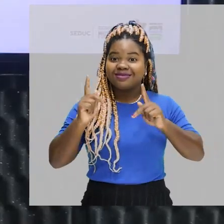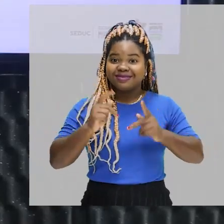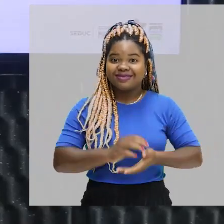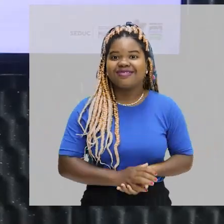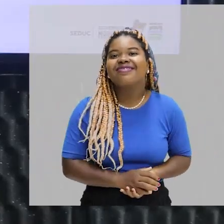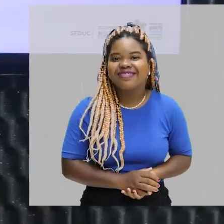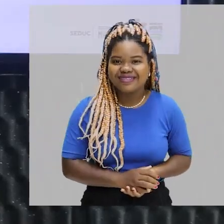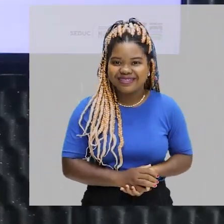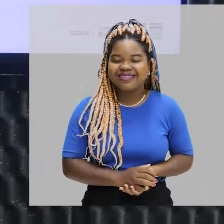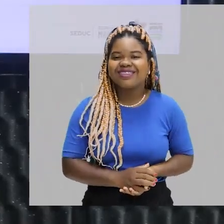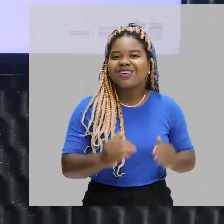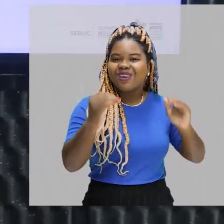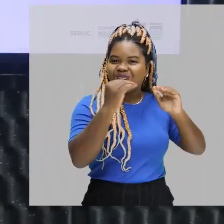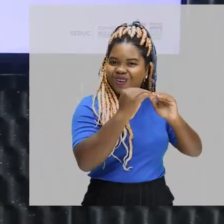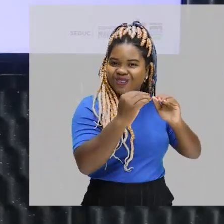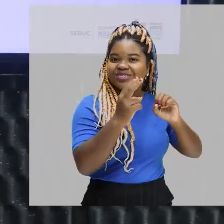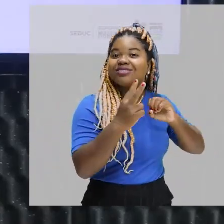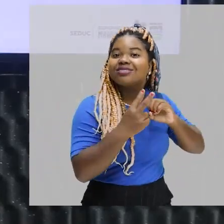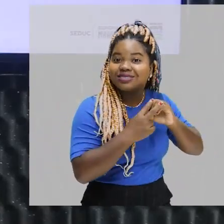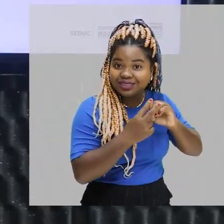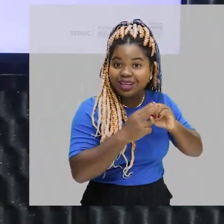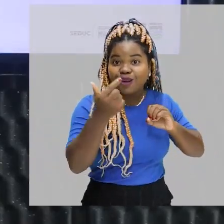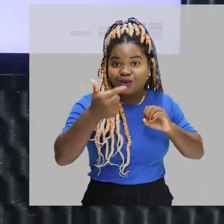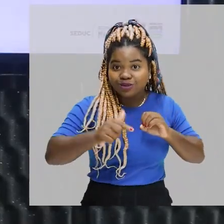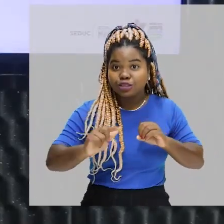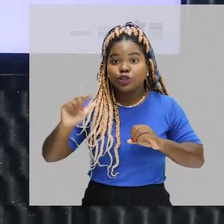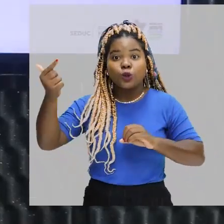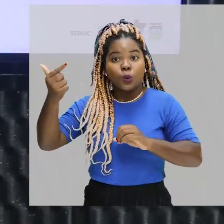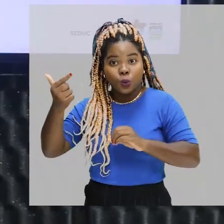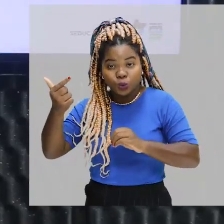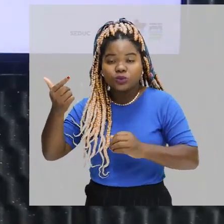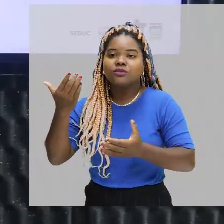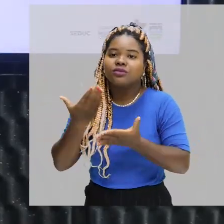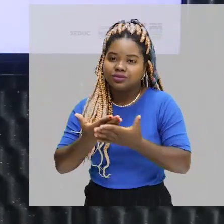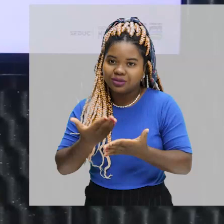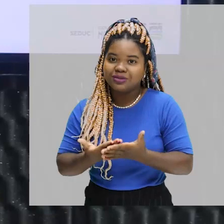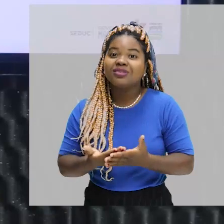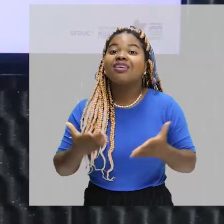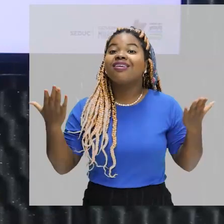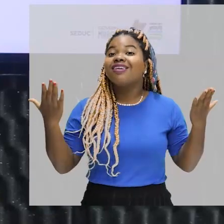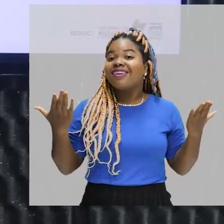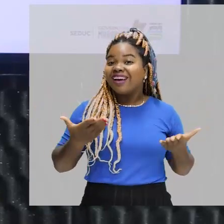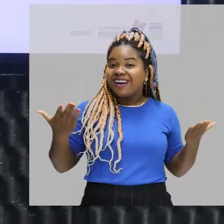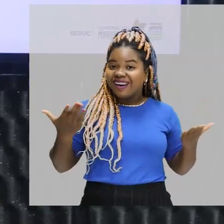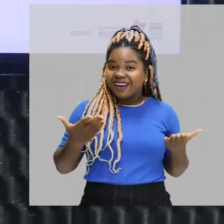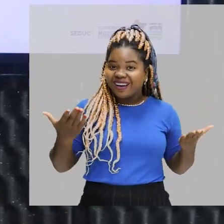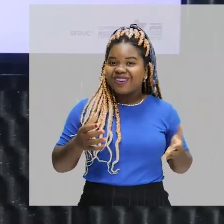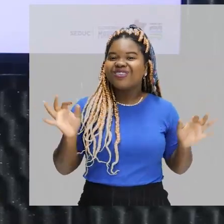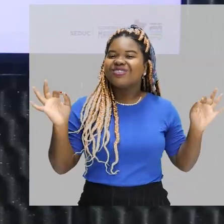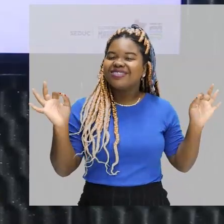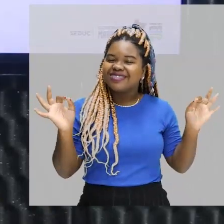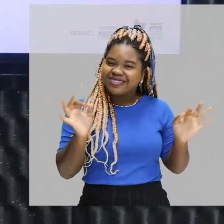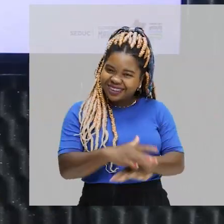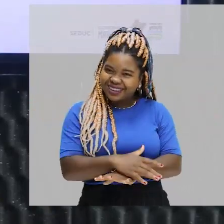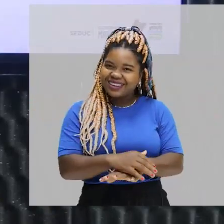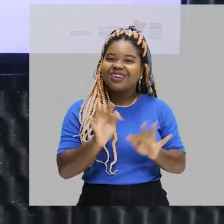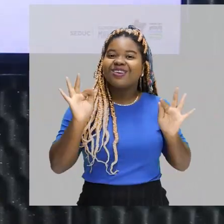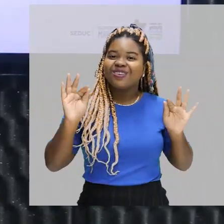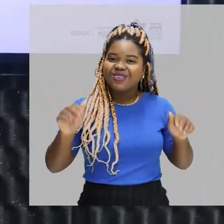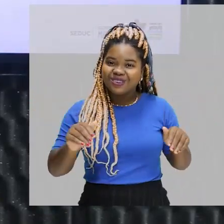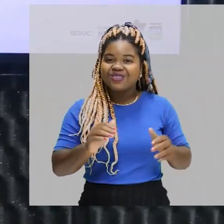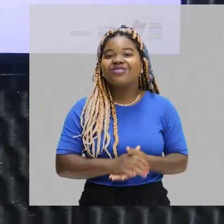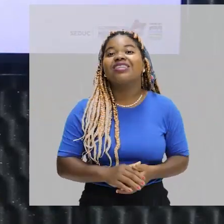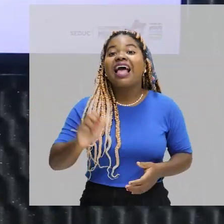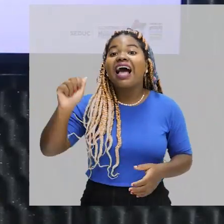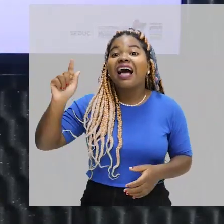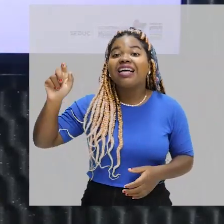Então, concordância verbal continua numa aula seguinte e hoje a gente vai ficar por aqui. Olha só,